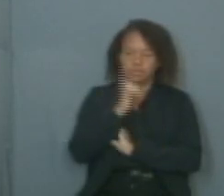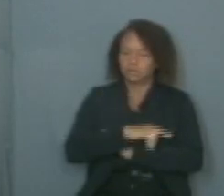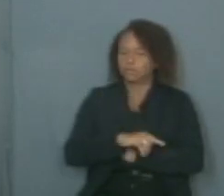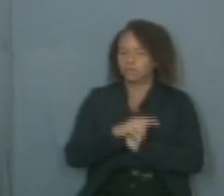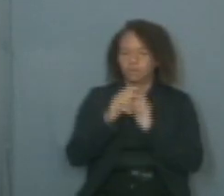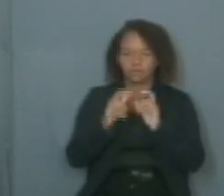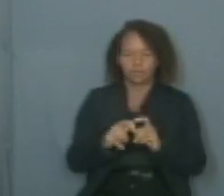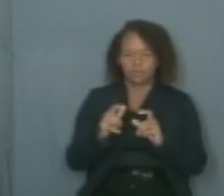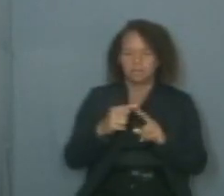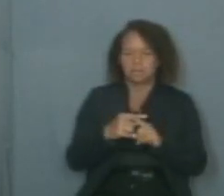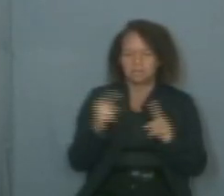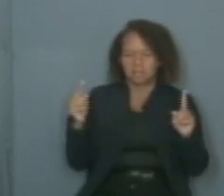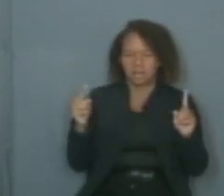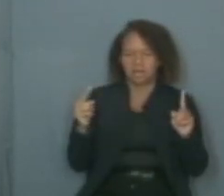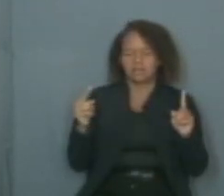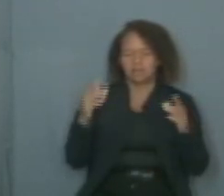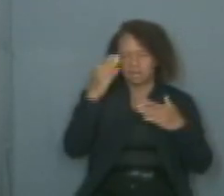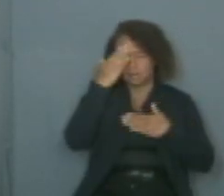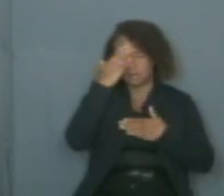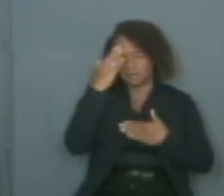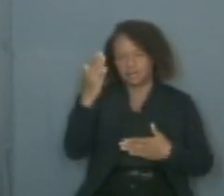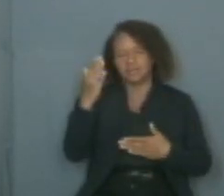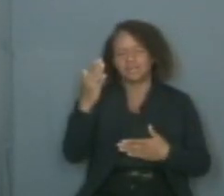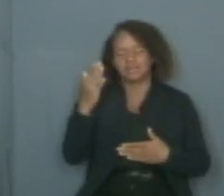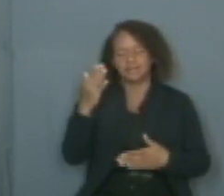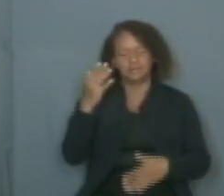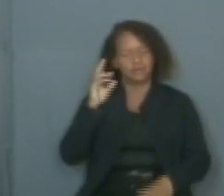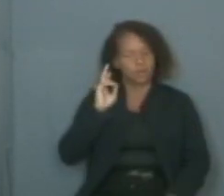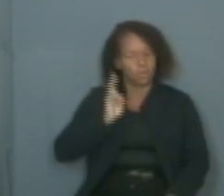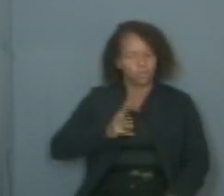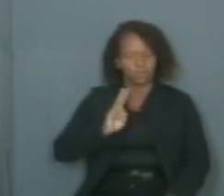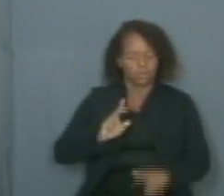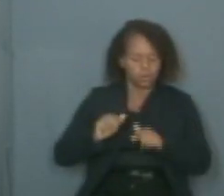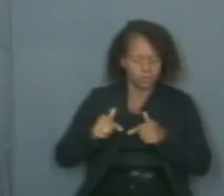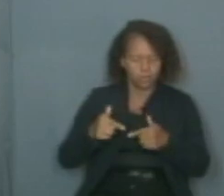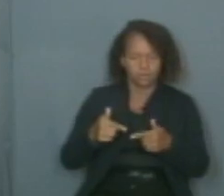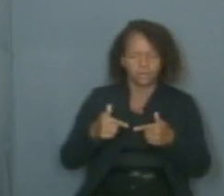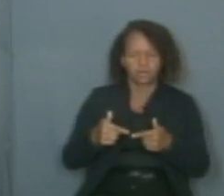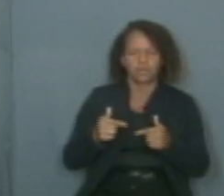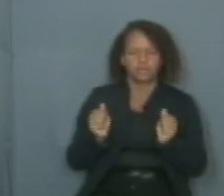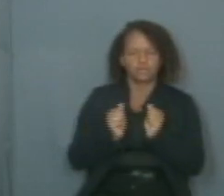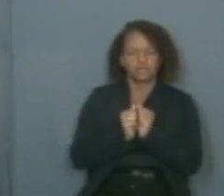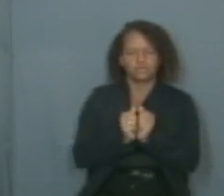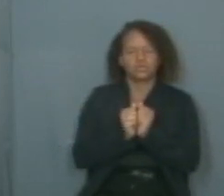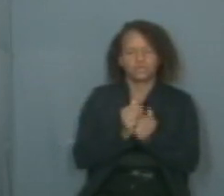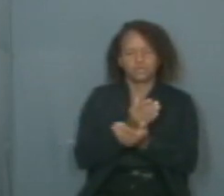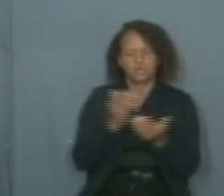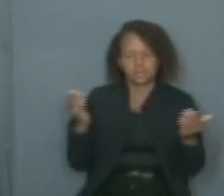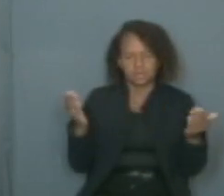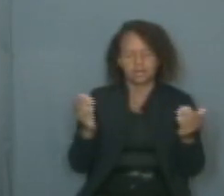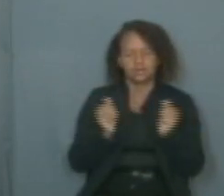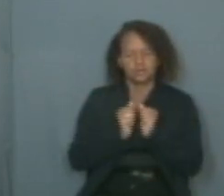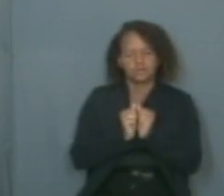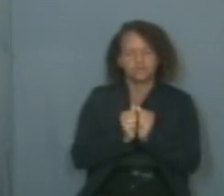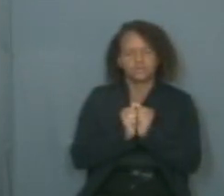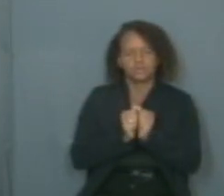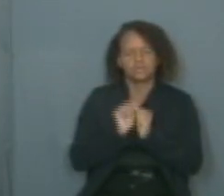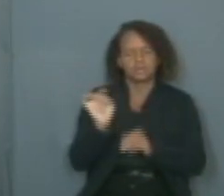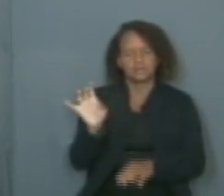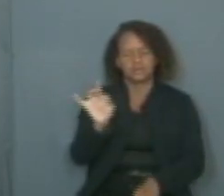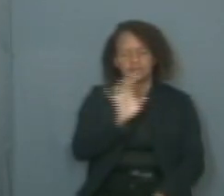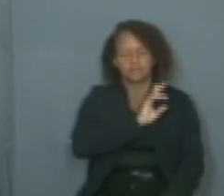lugar nenhum. Mas eu agradeço. E vamos continuar aqui lutando, lado a lado com vocês, lado a lado com